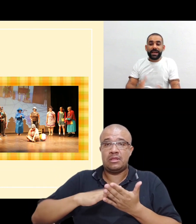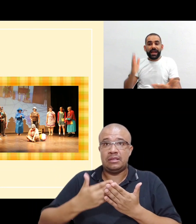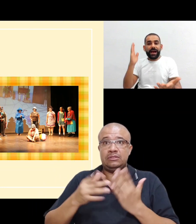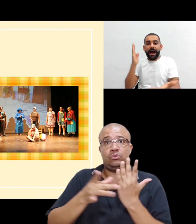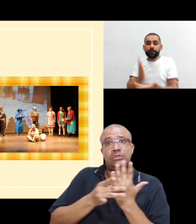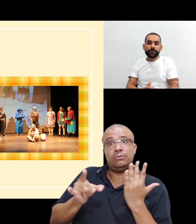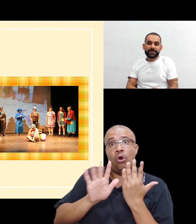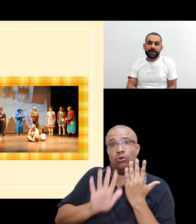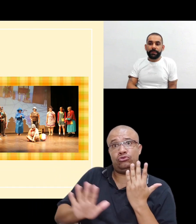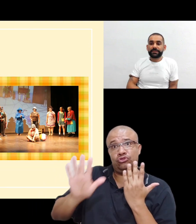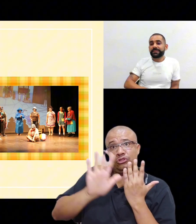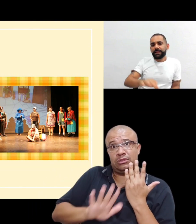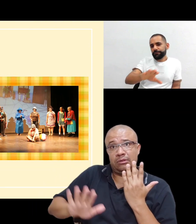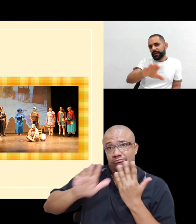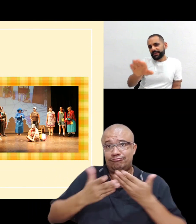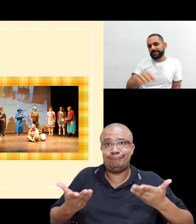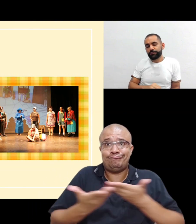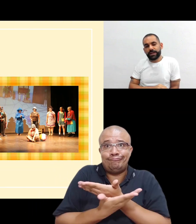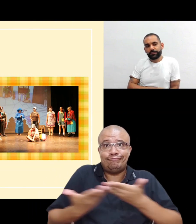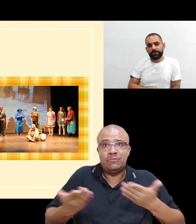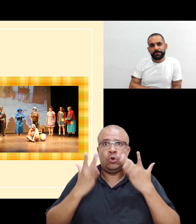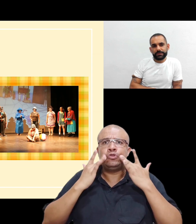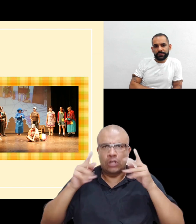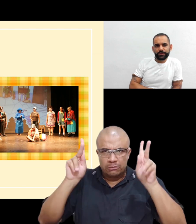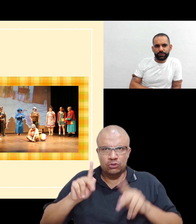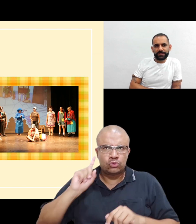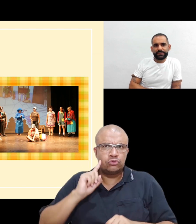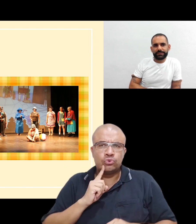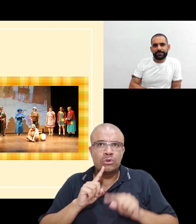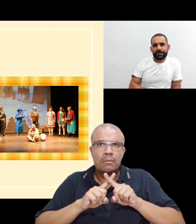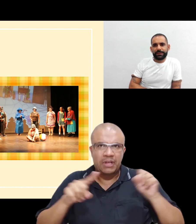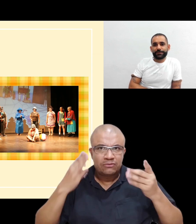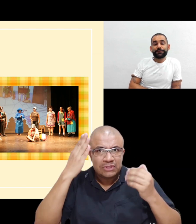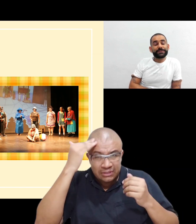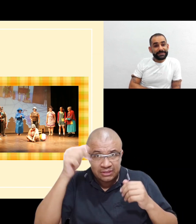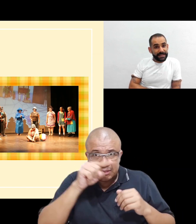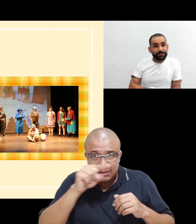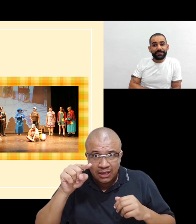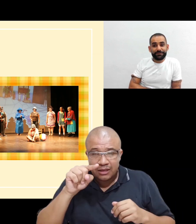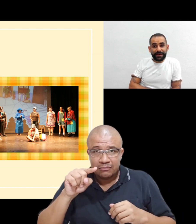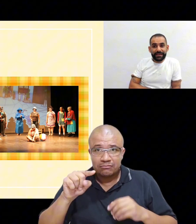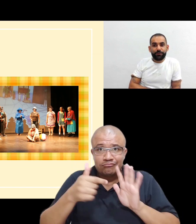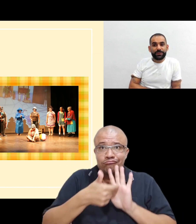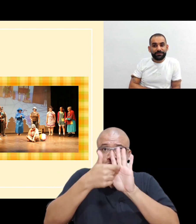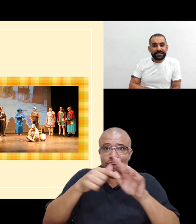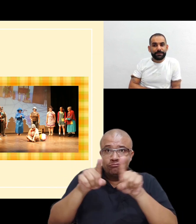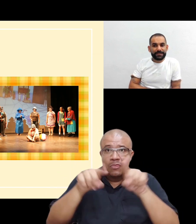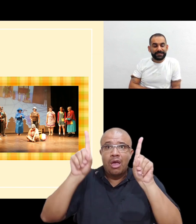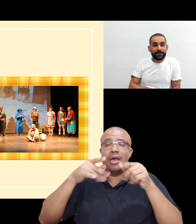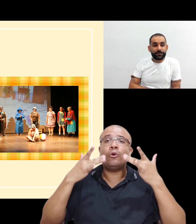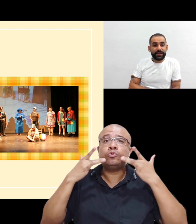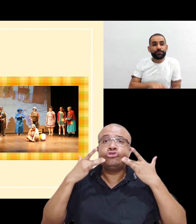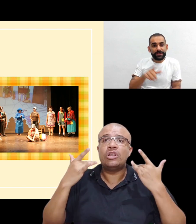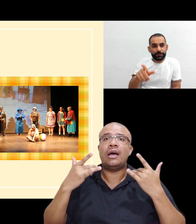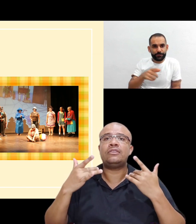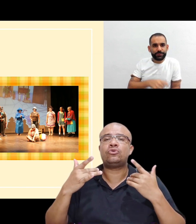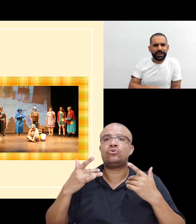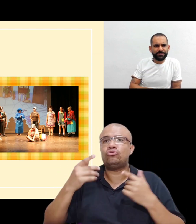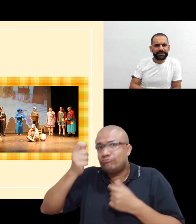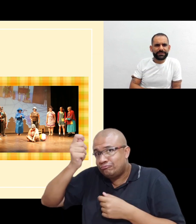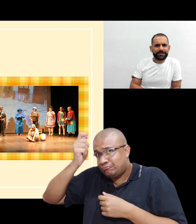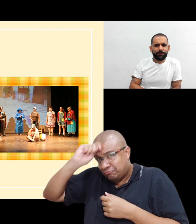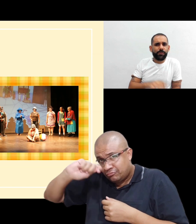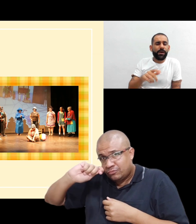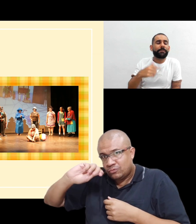intersemiótica. Automaticamente ninguém fala que isso é um teatro de pessoas surdas. Só que você sabe o que vai ser apresentado aí é o teatro